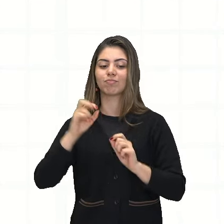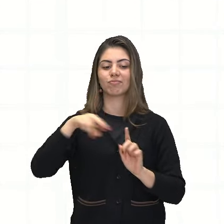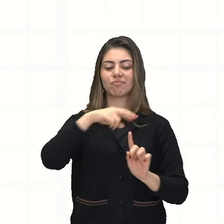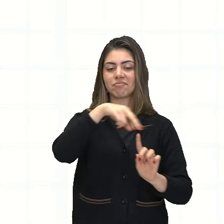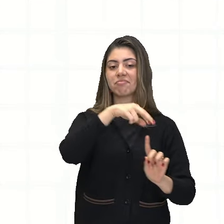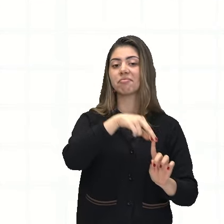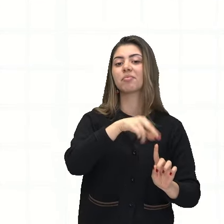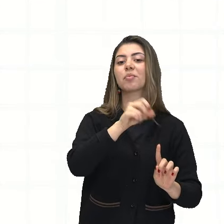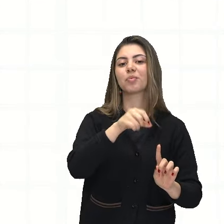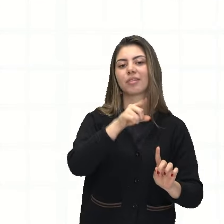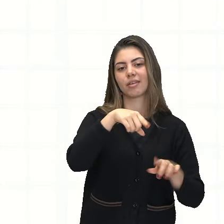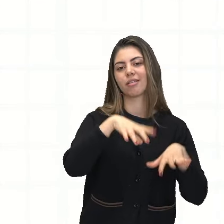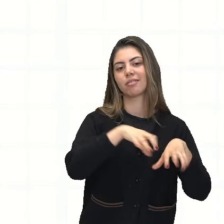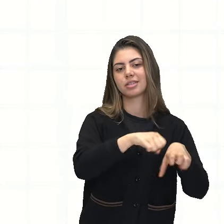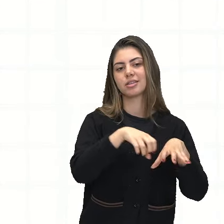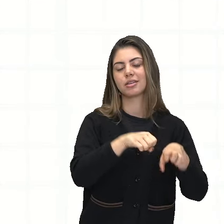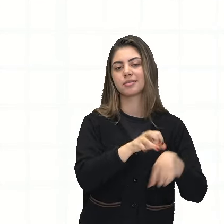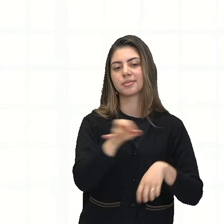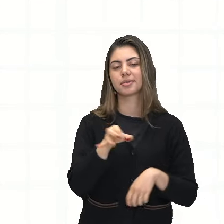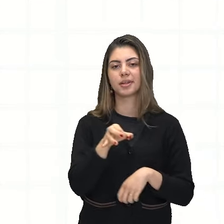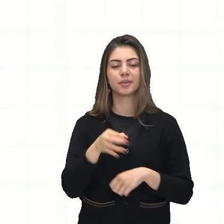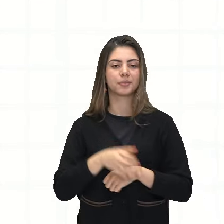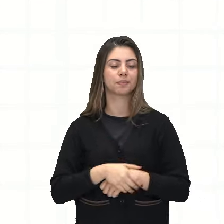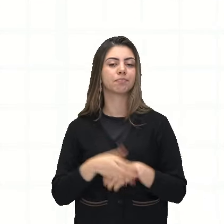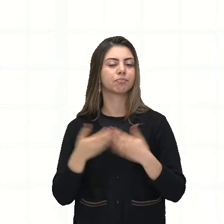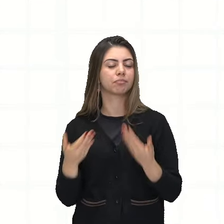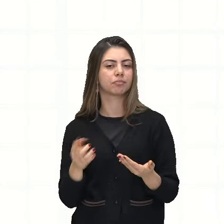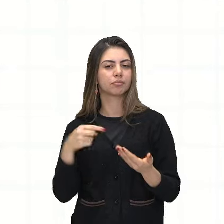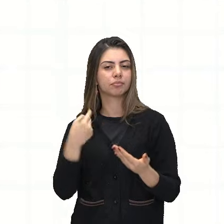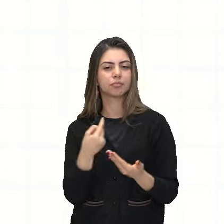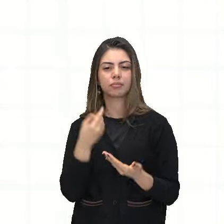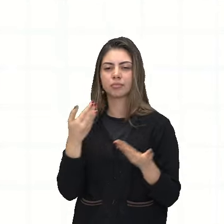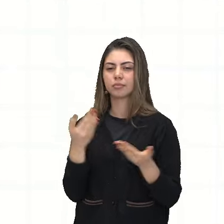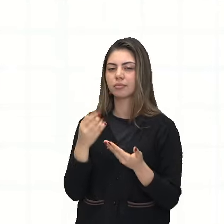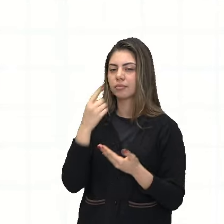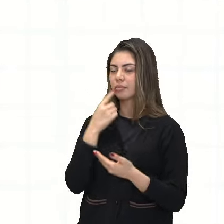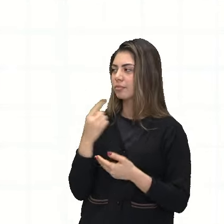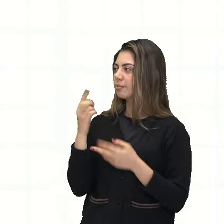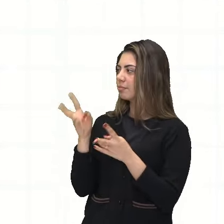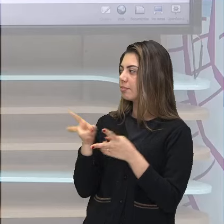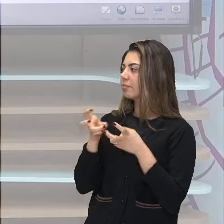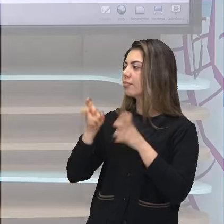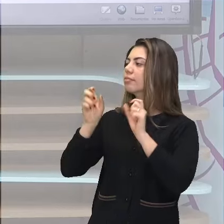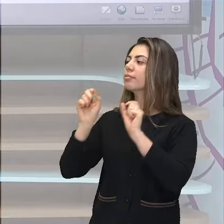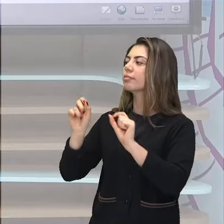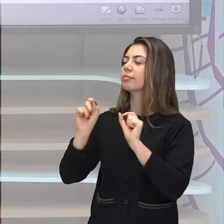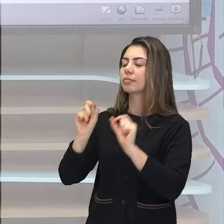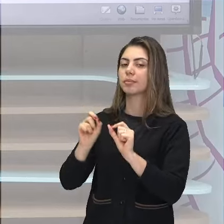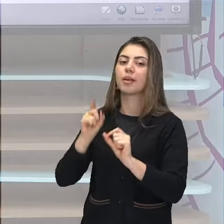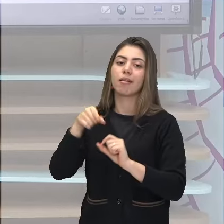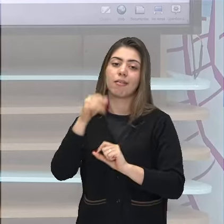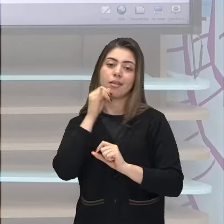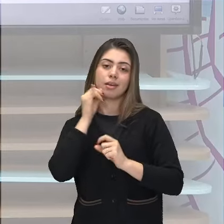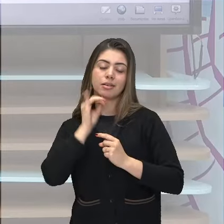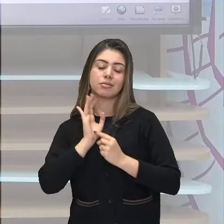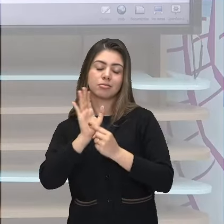referência ao açaí. Certo, turma? Então, nós observamos aí